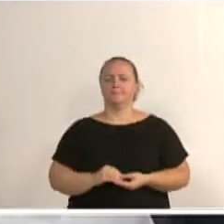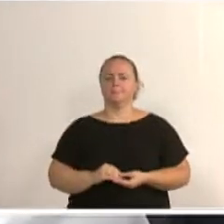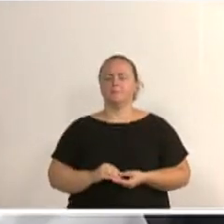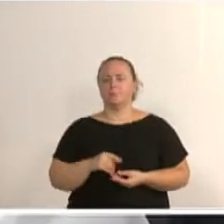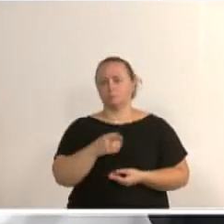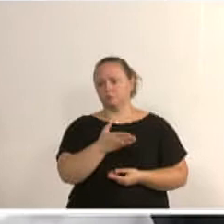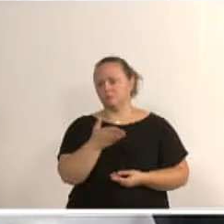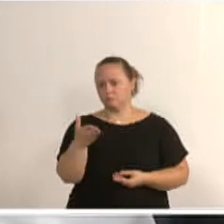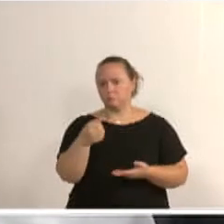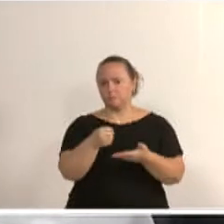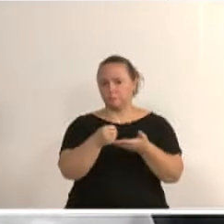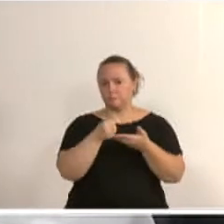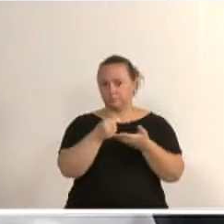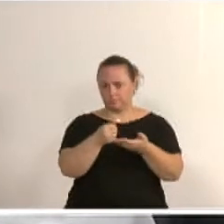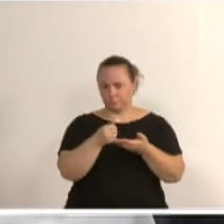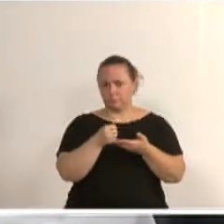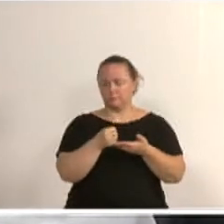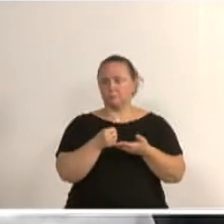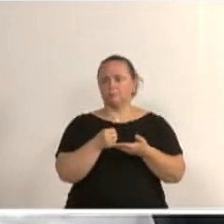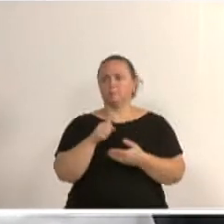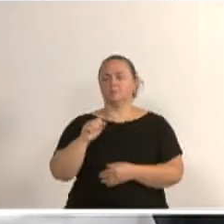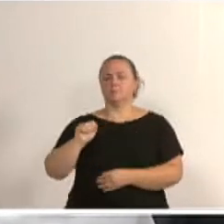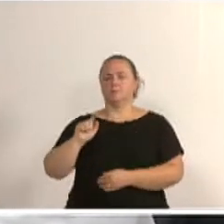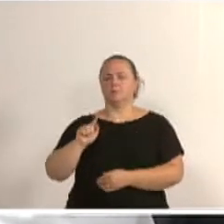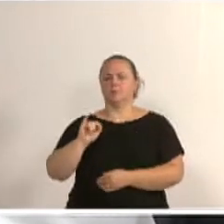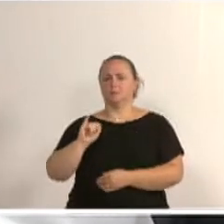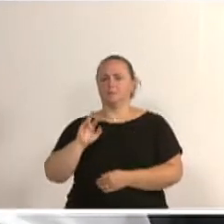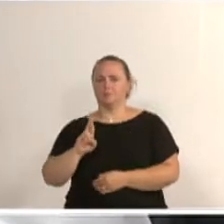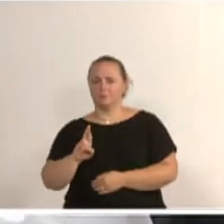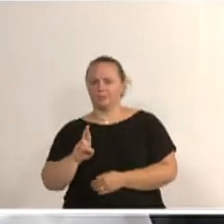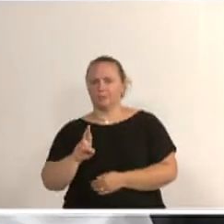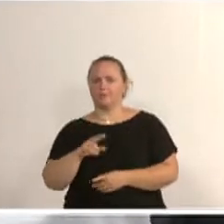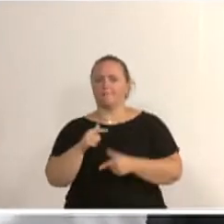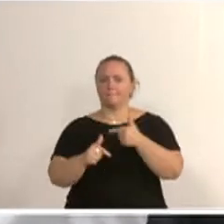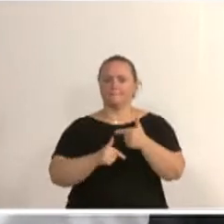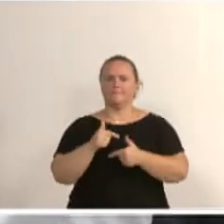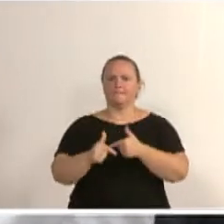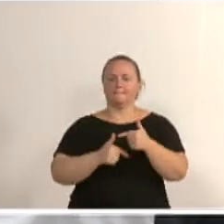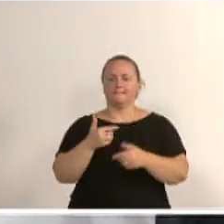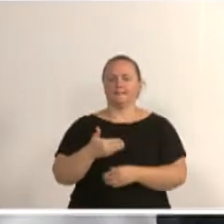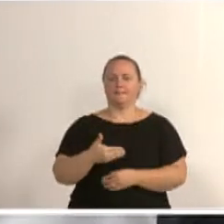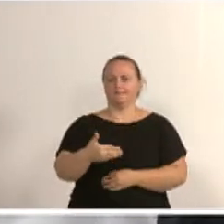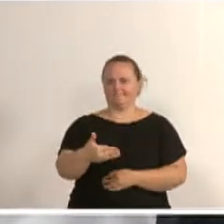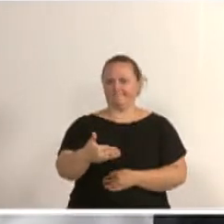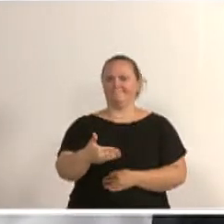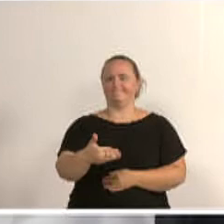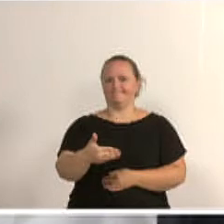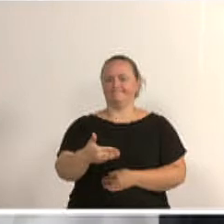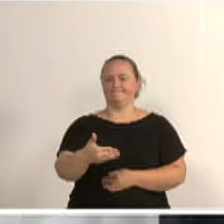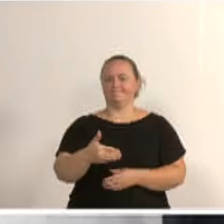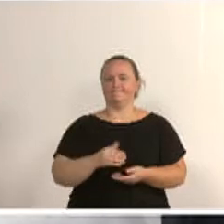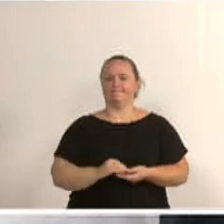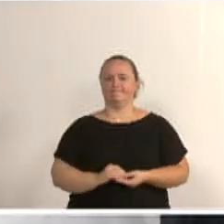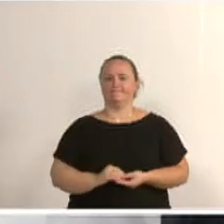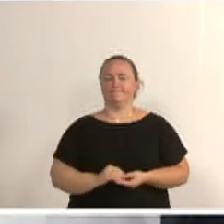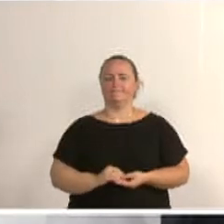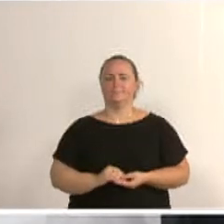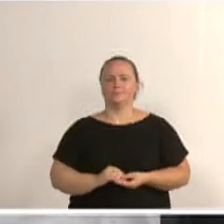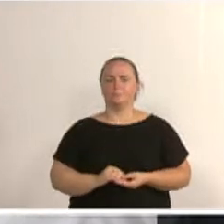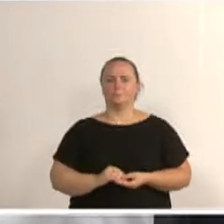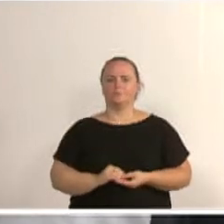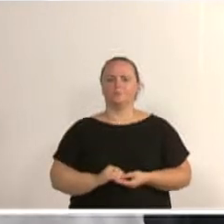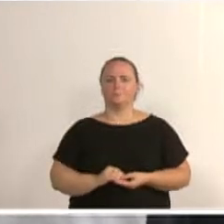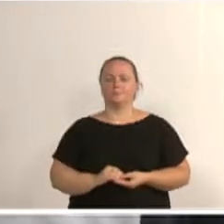que o senhor bem colocou, a Agir e essa comissão está trabalhando para isso, são todas soluções indicativas. Né?